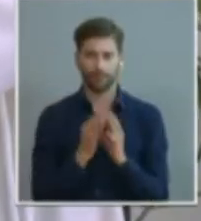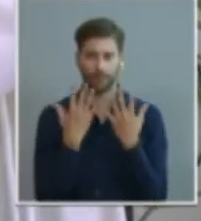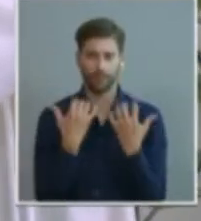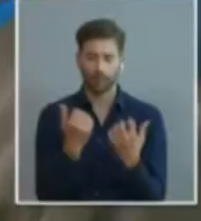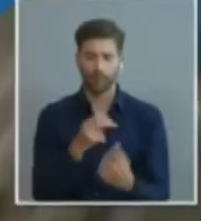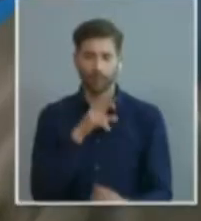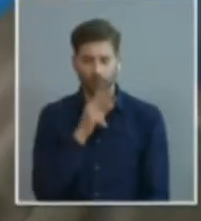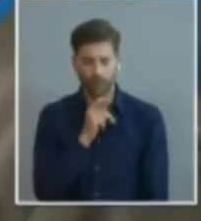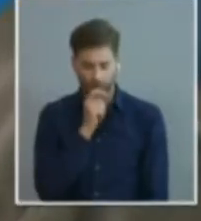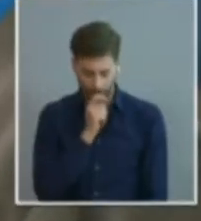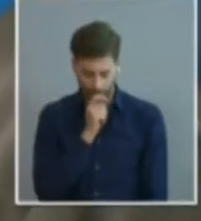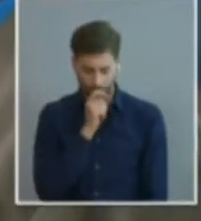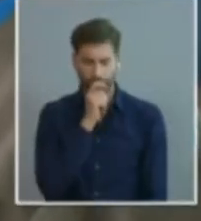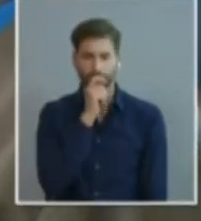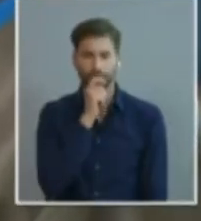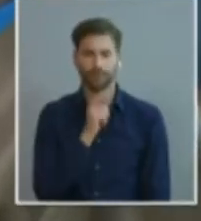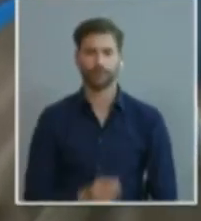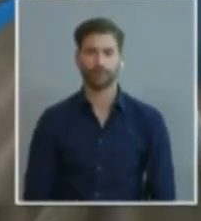Amém.